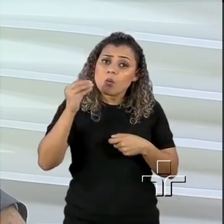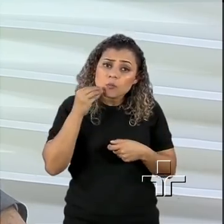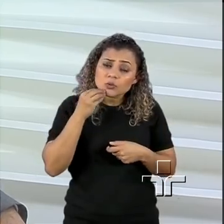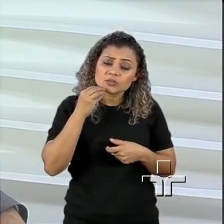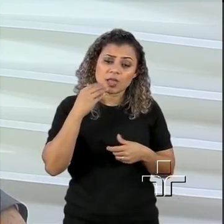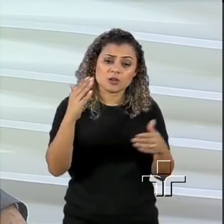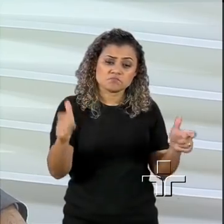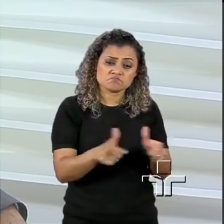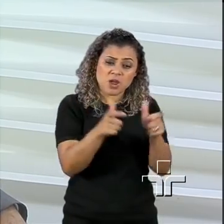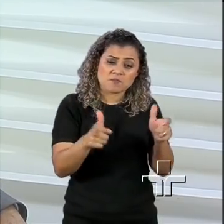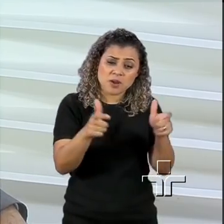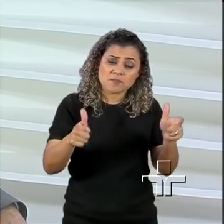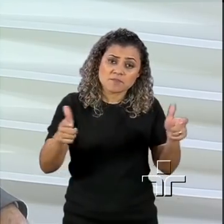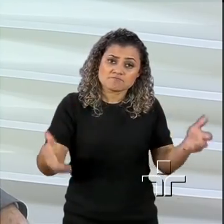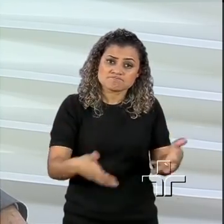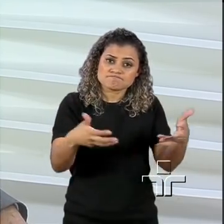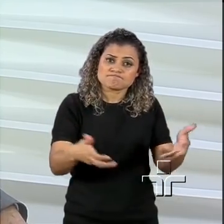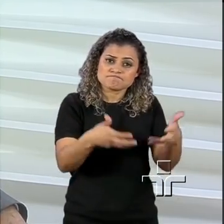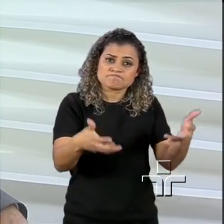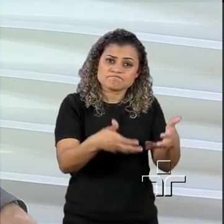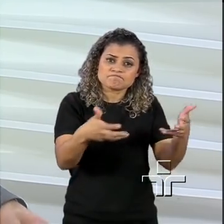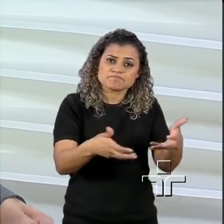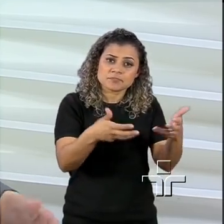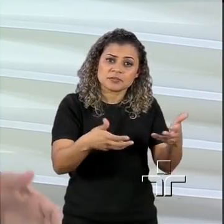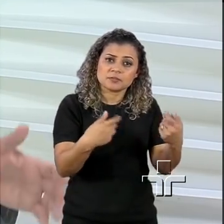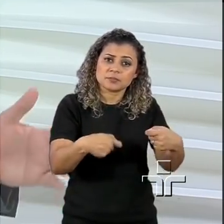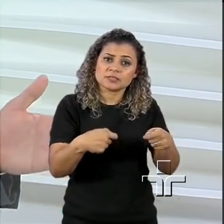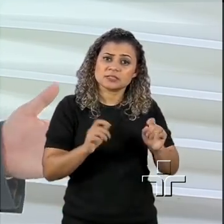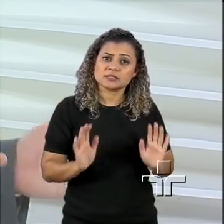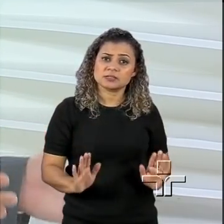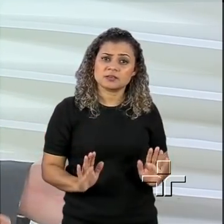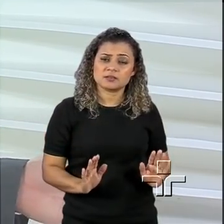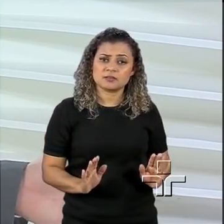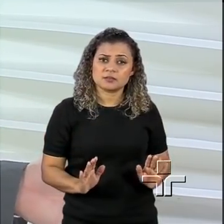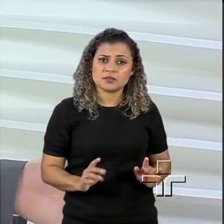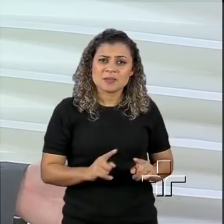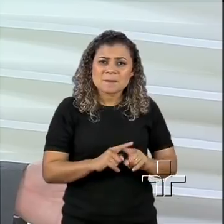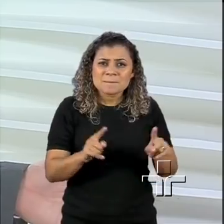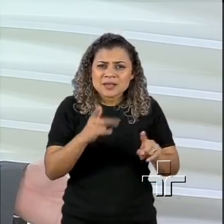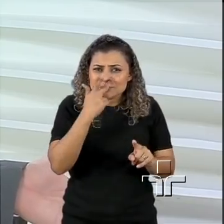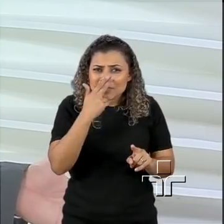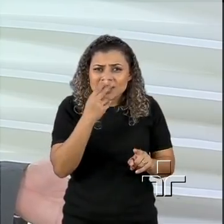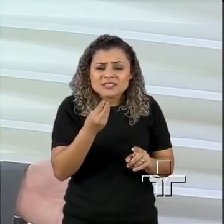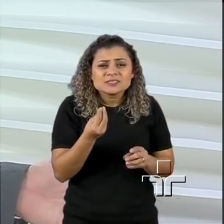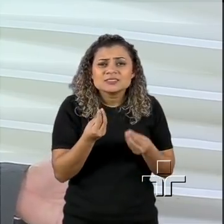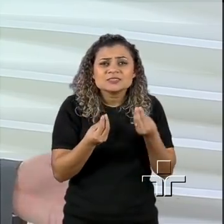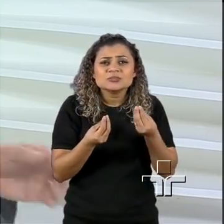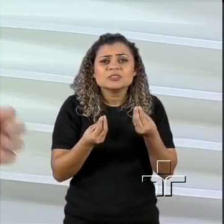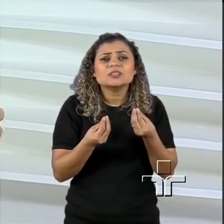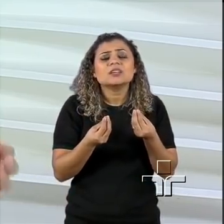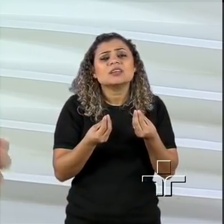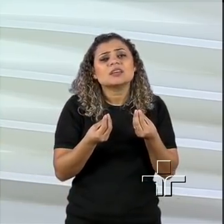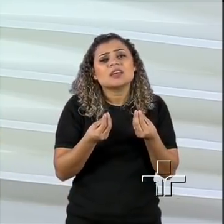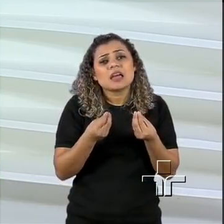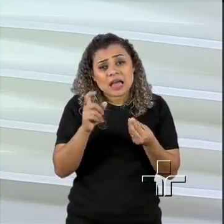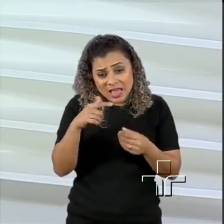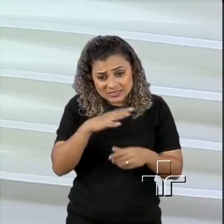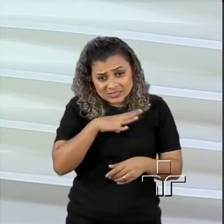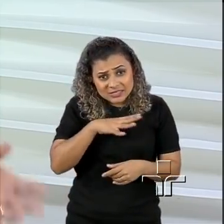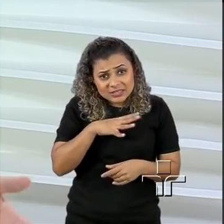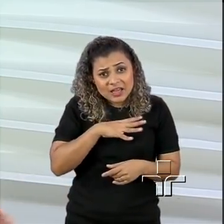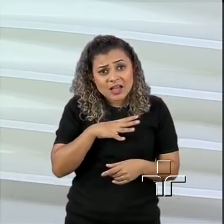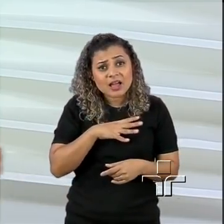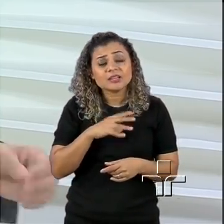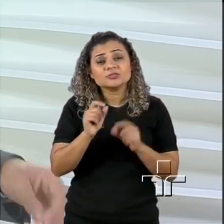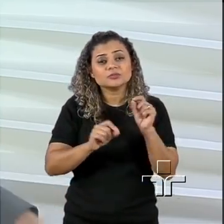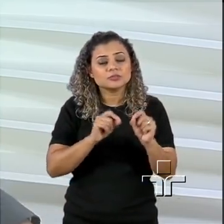mais variadas possibilidades que tem. Agora, sem abrir mão do emprego industrial, evidentemente. A cidade que tem condições de